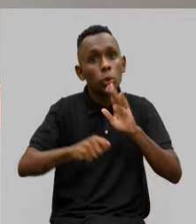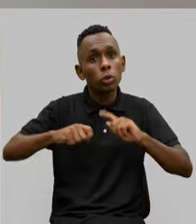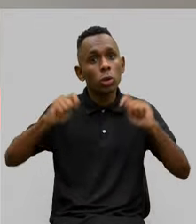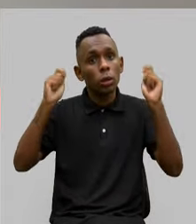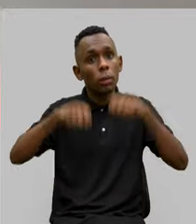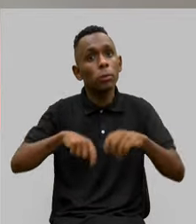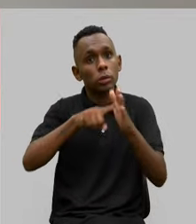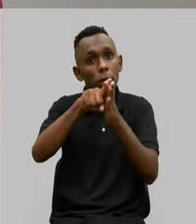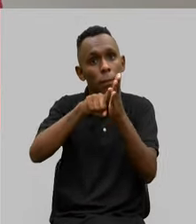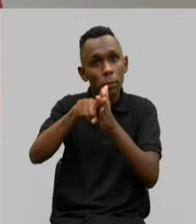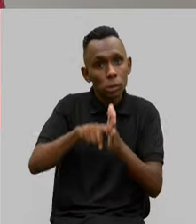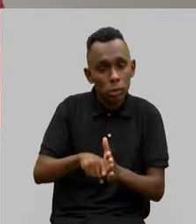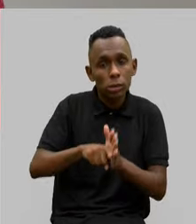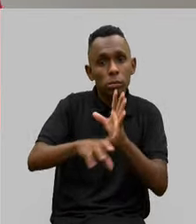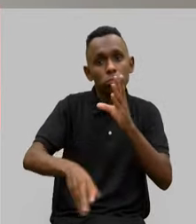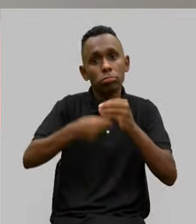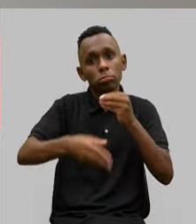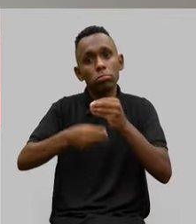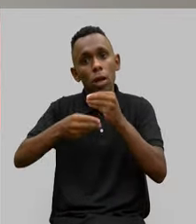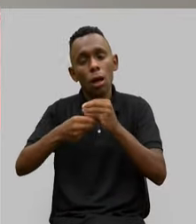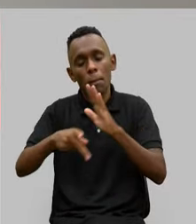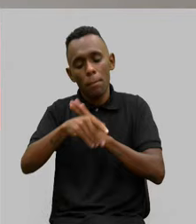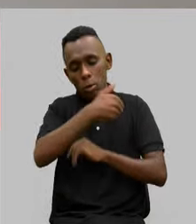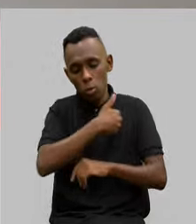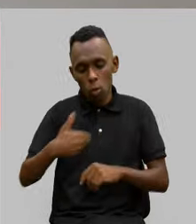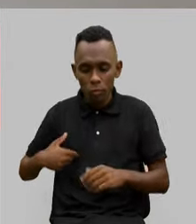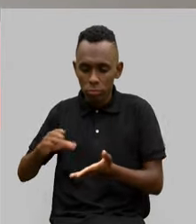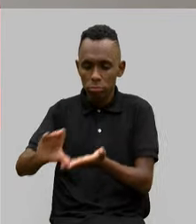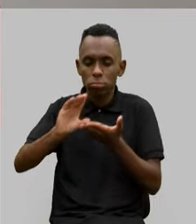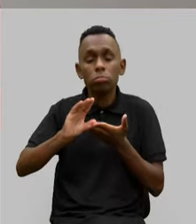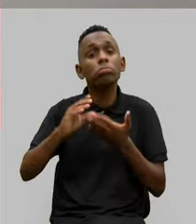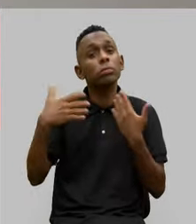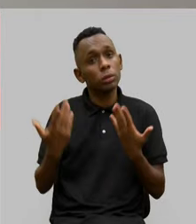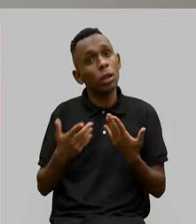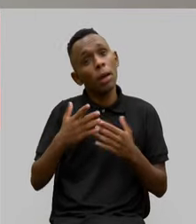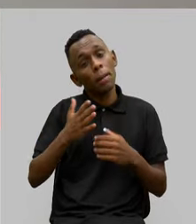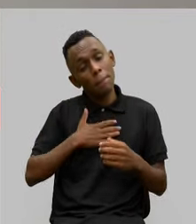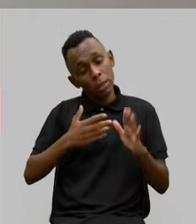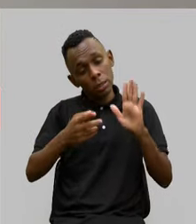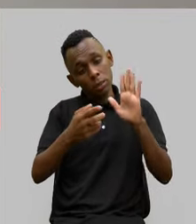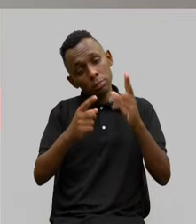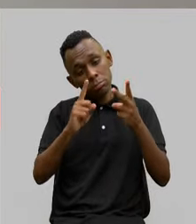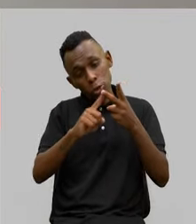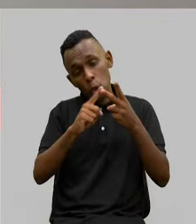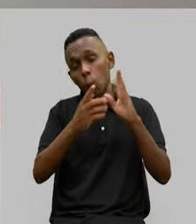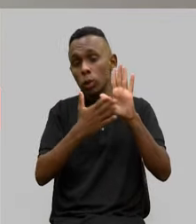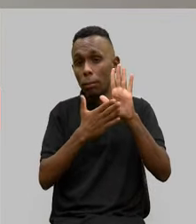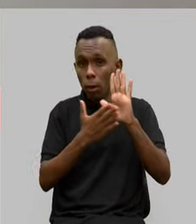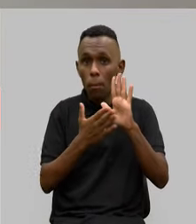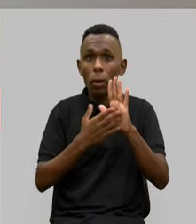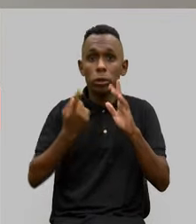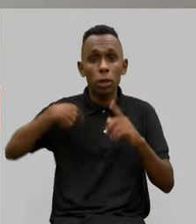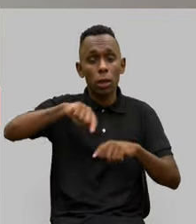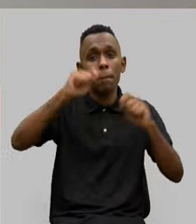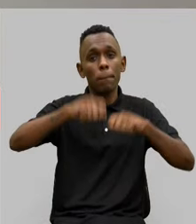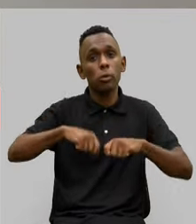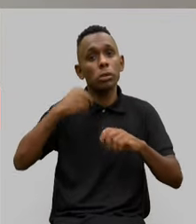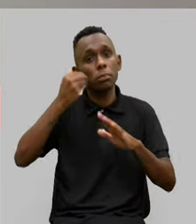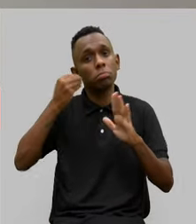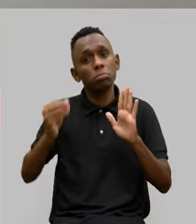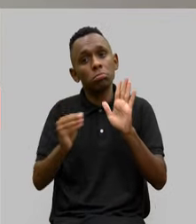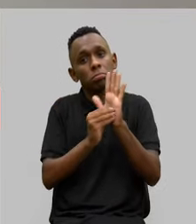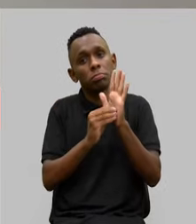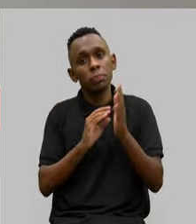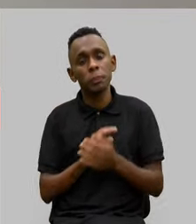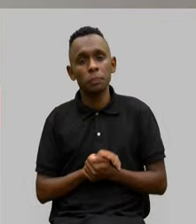de pesquisa na pesquisa pública para investimento então é a minha segunda proposta eh para que a gente possa potencializar